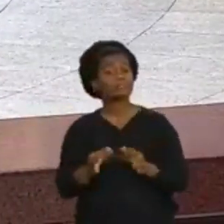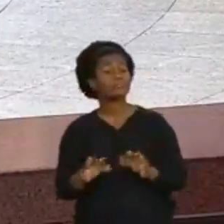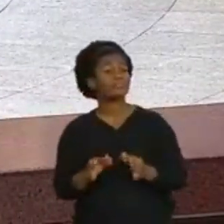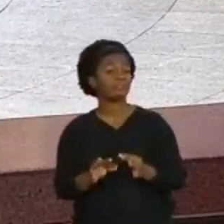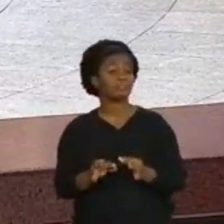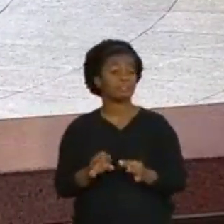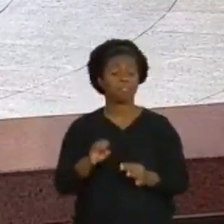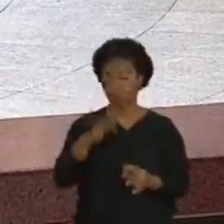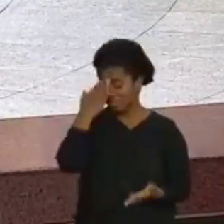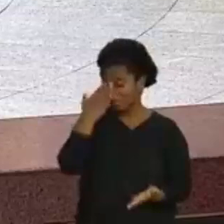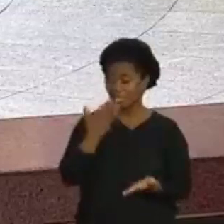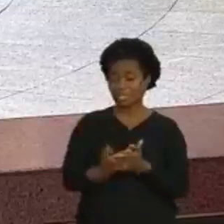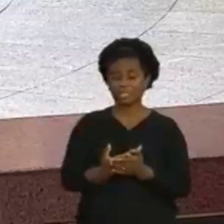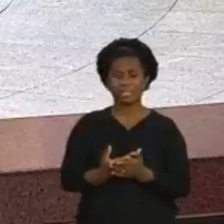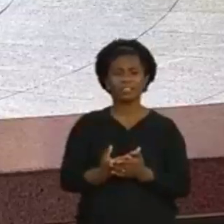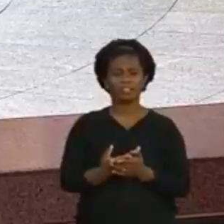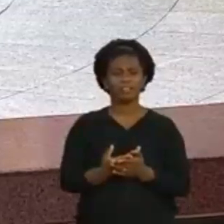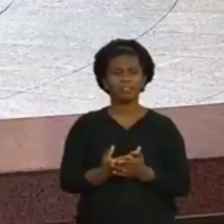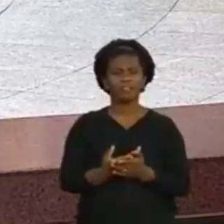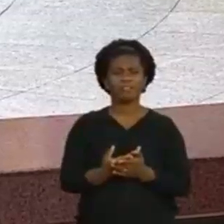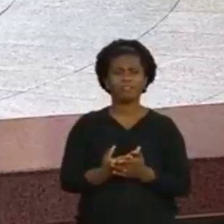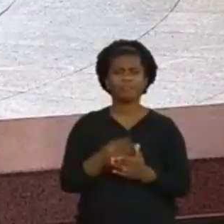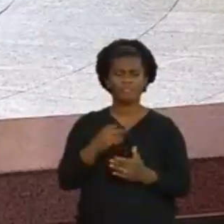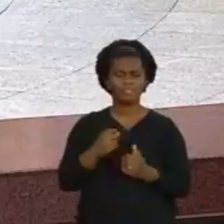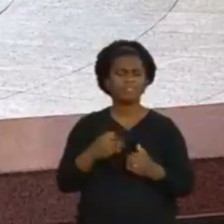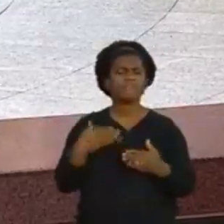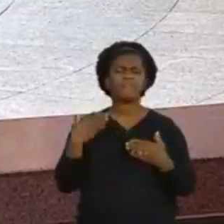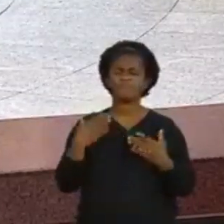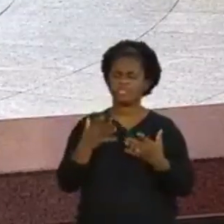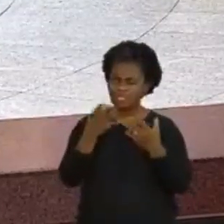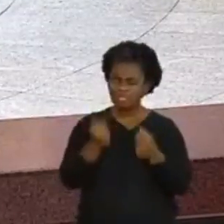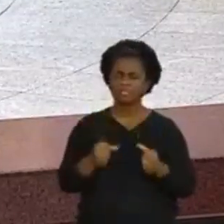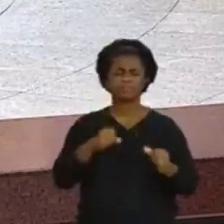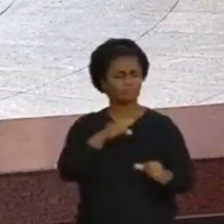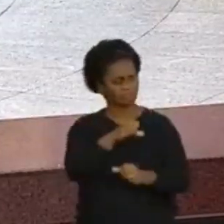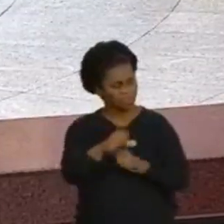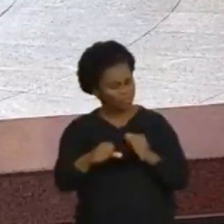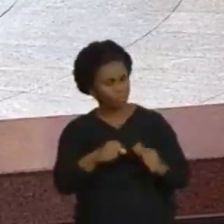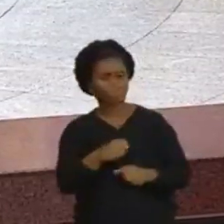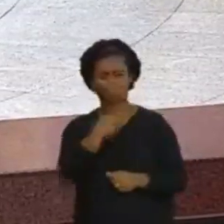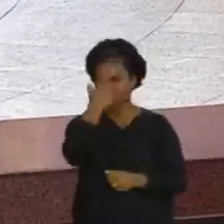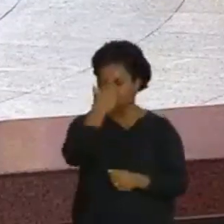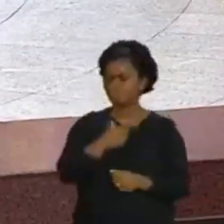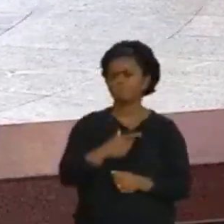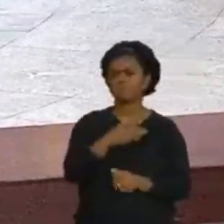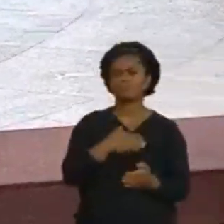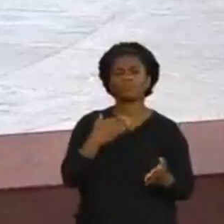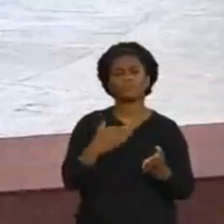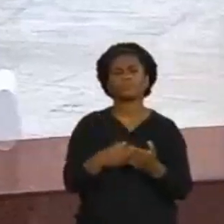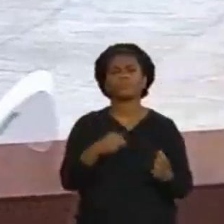crê, você se entrega, você se lança, você muda, você é transformado, muda tudo.